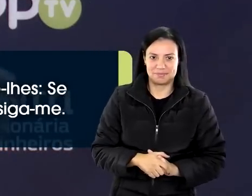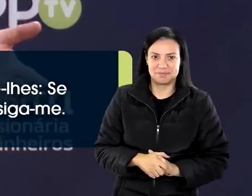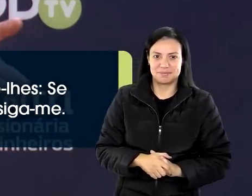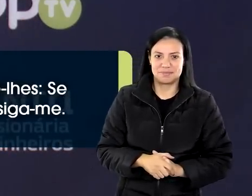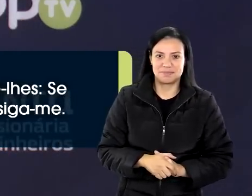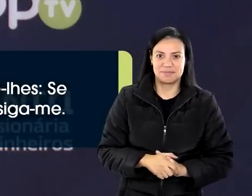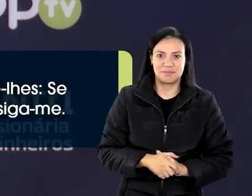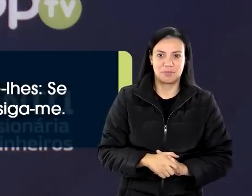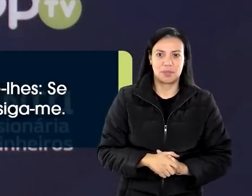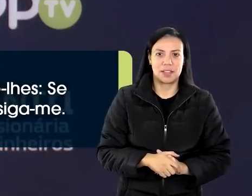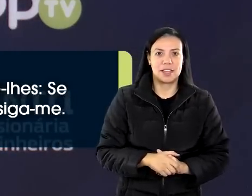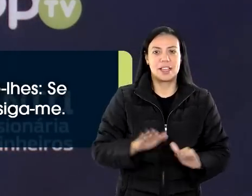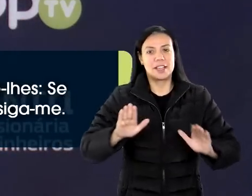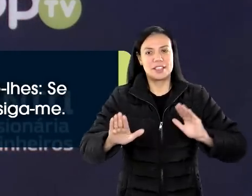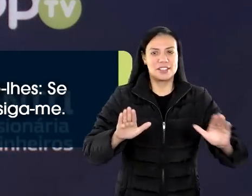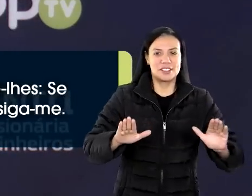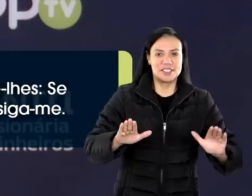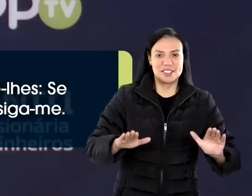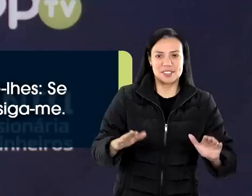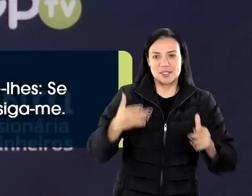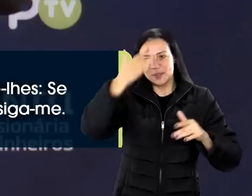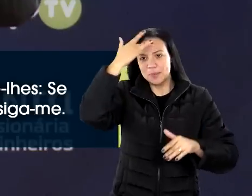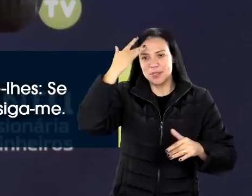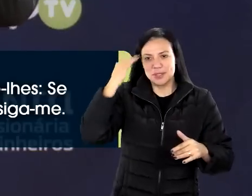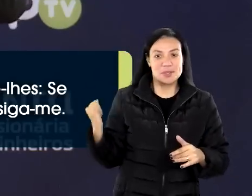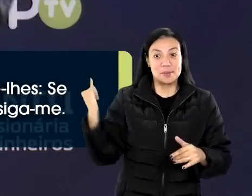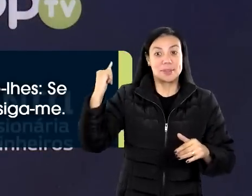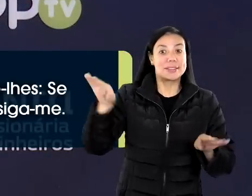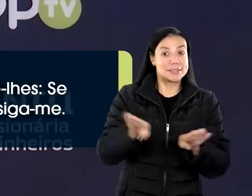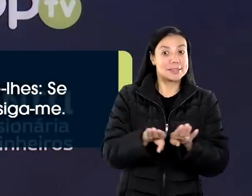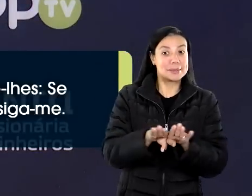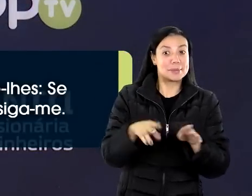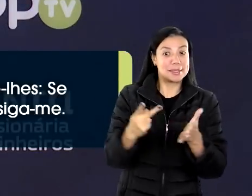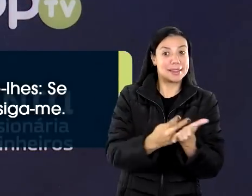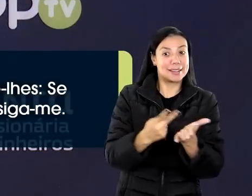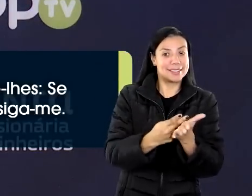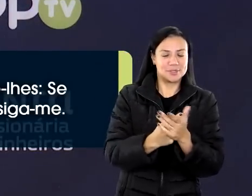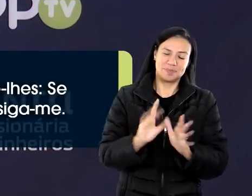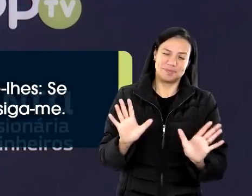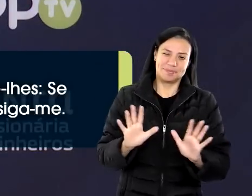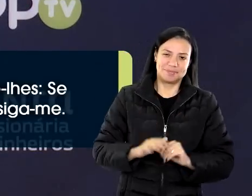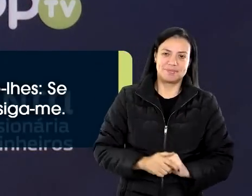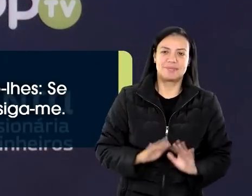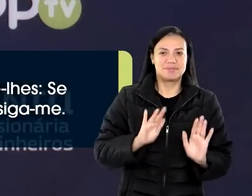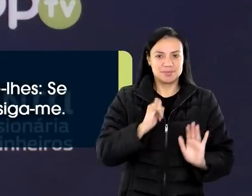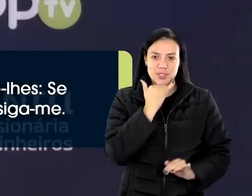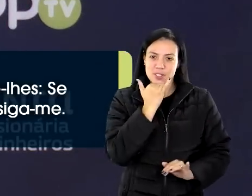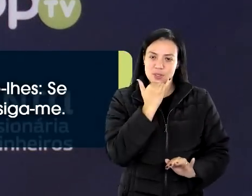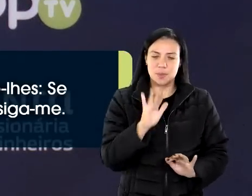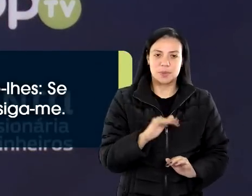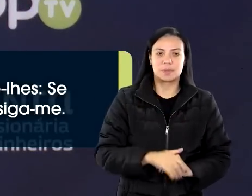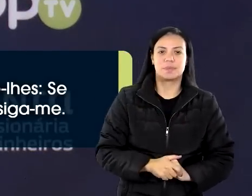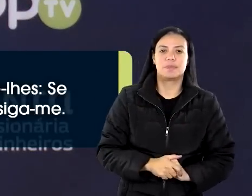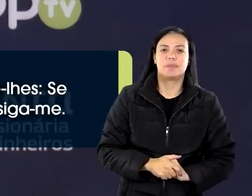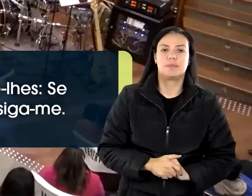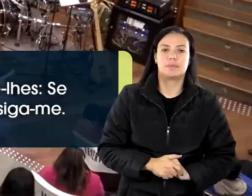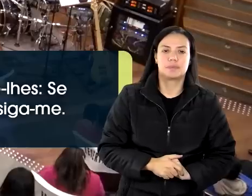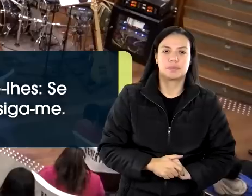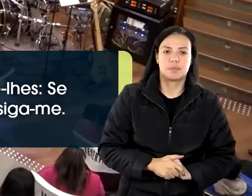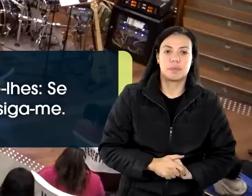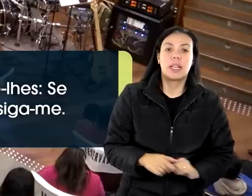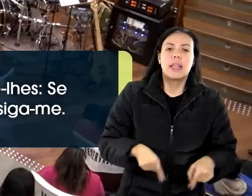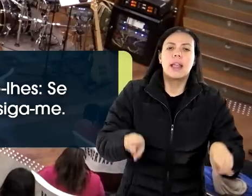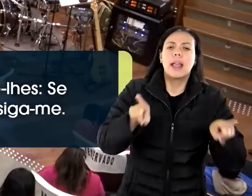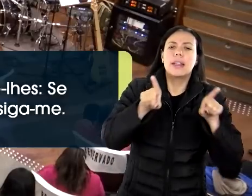Até o William Bones. Fala, vamos lá. O que é que diz? Vamos ler juntos? 34 a 38?